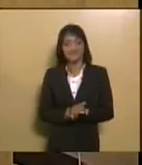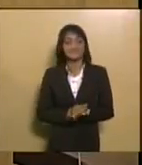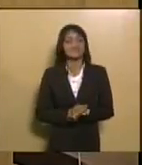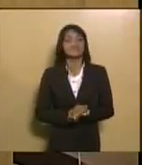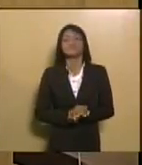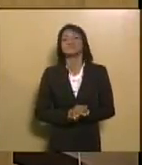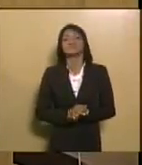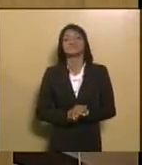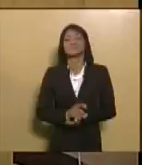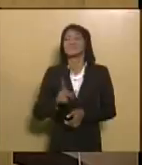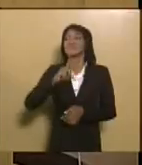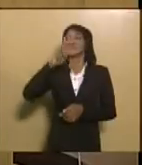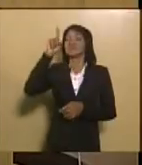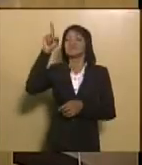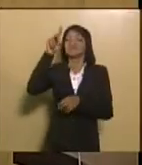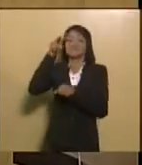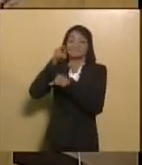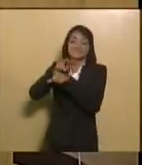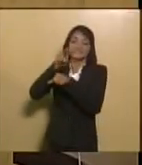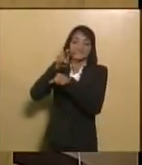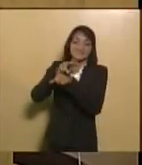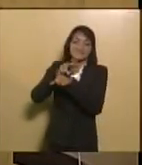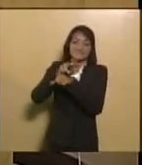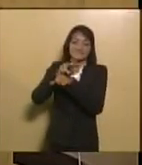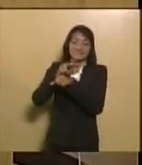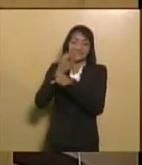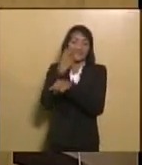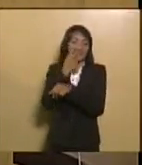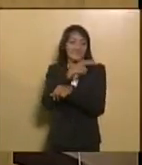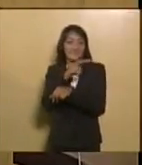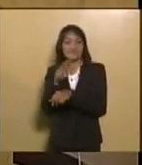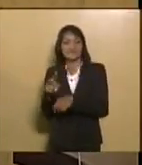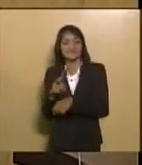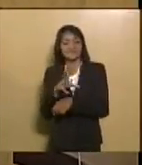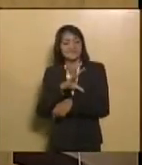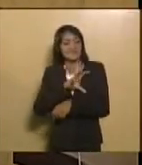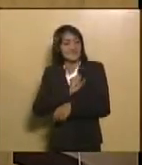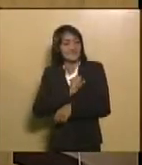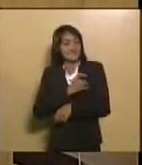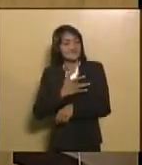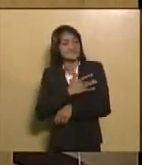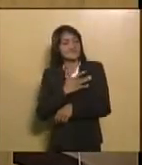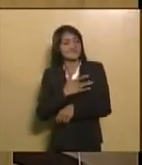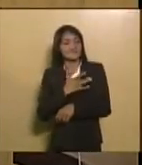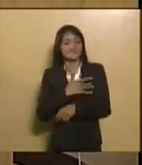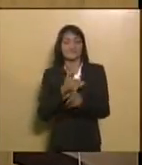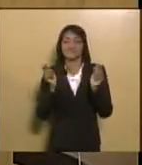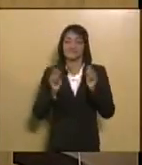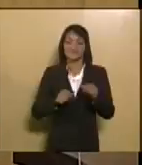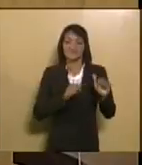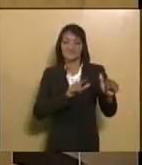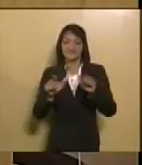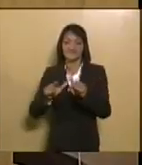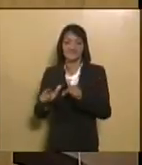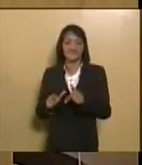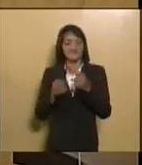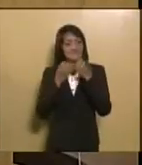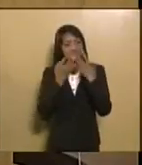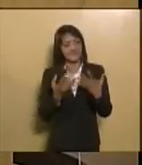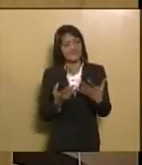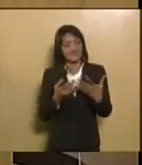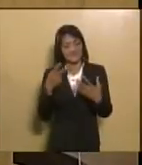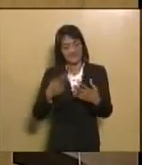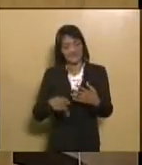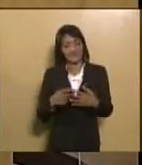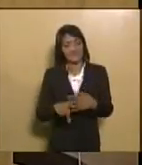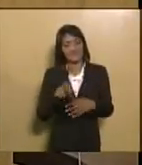Deus olhe para nós com misericórdia, com compaixão, e que a gente possa produzir trabalhos bons neste